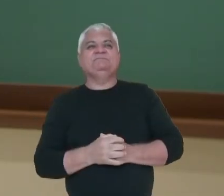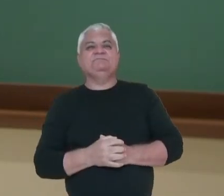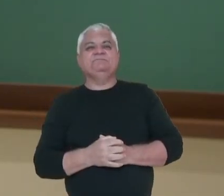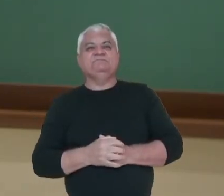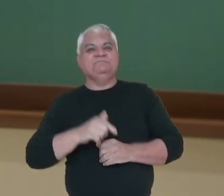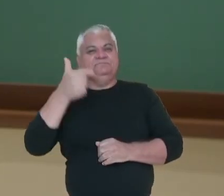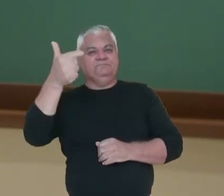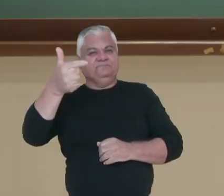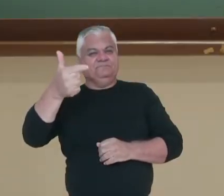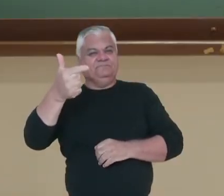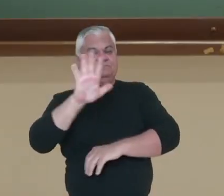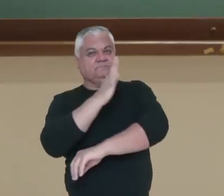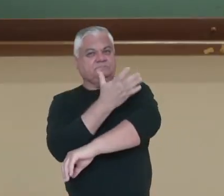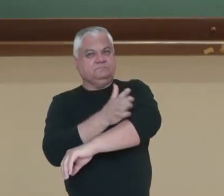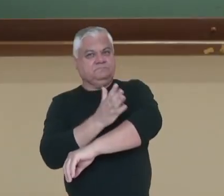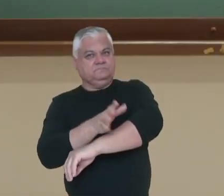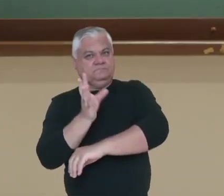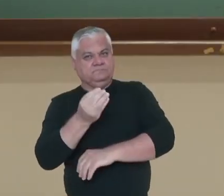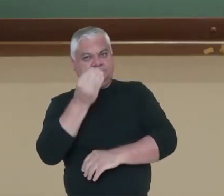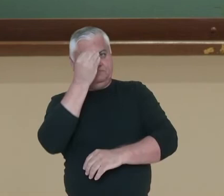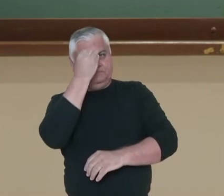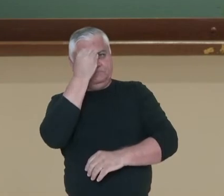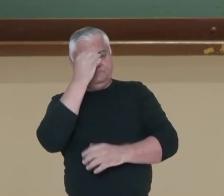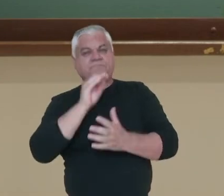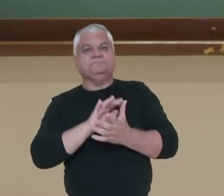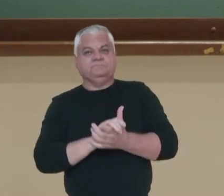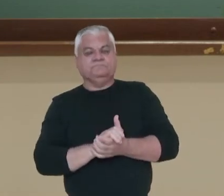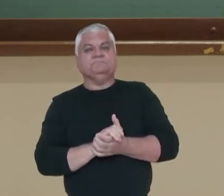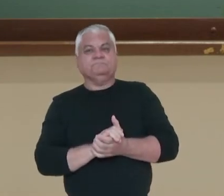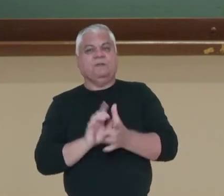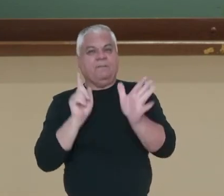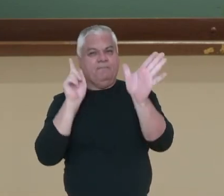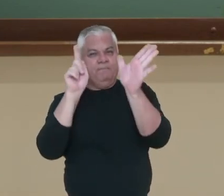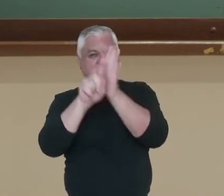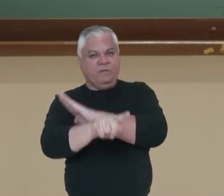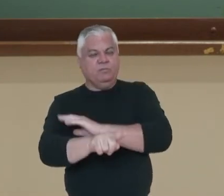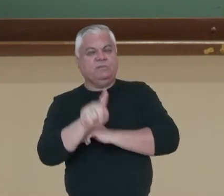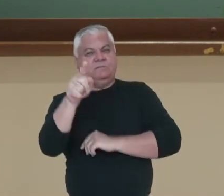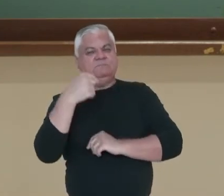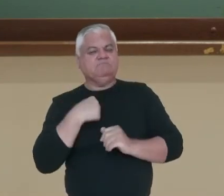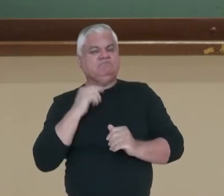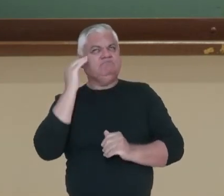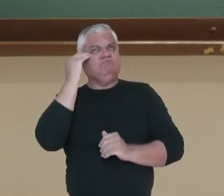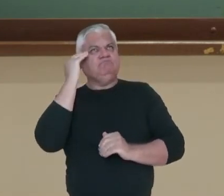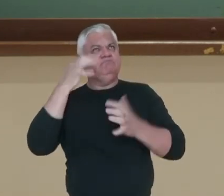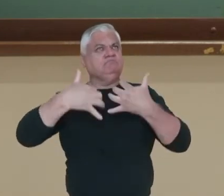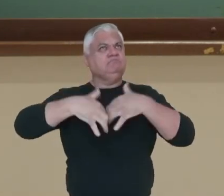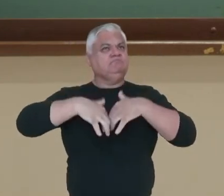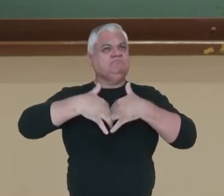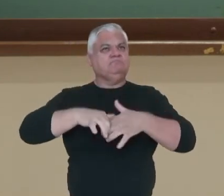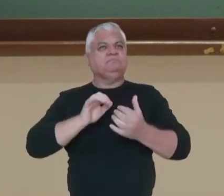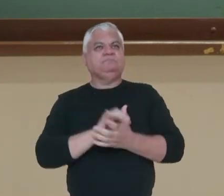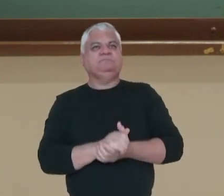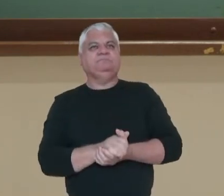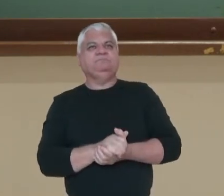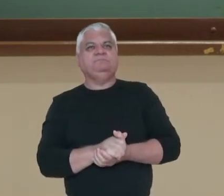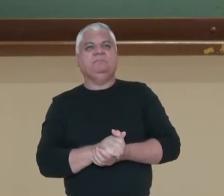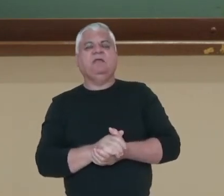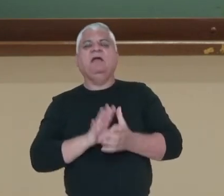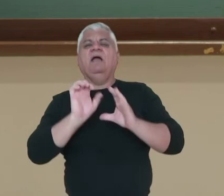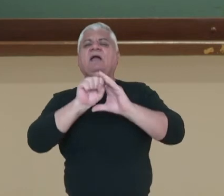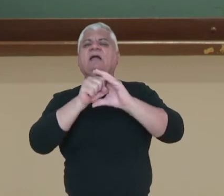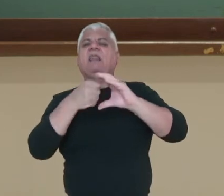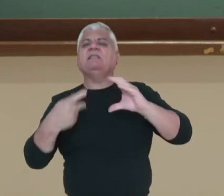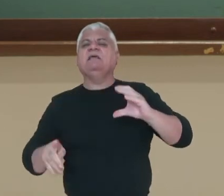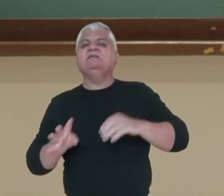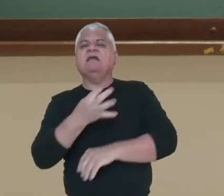Ok? Só para fixar, pessoal, vamos fazer uma segunda perguntinha só para a gente analisar o que a gente viu até agora. Segunda pergunta, cite uma